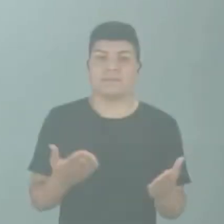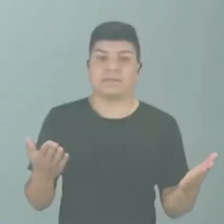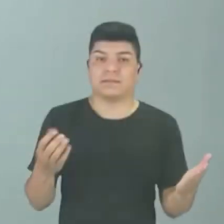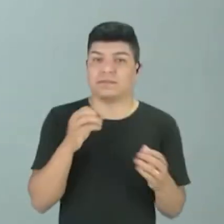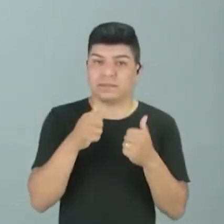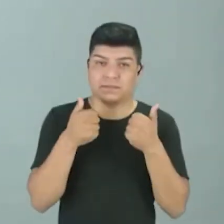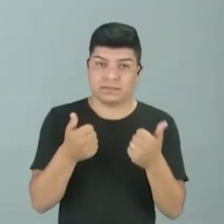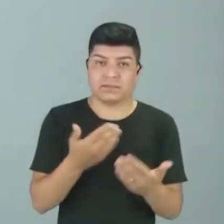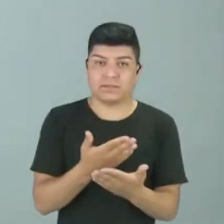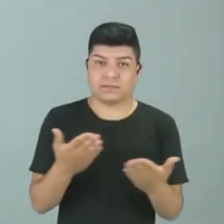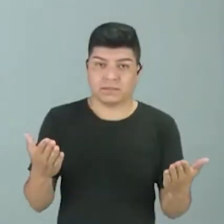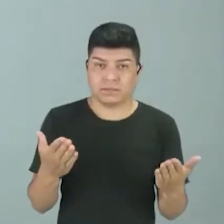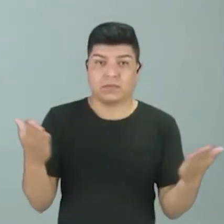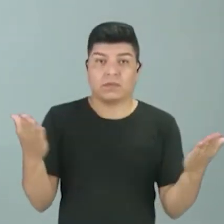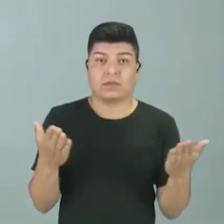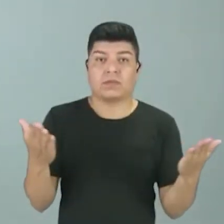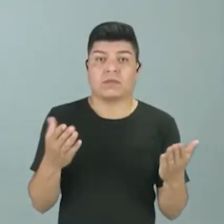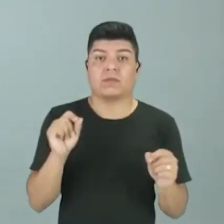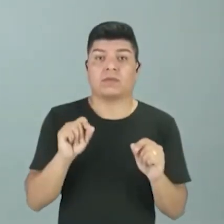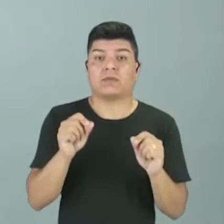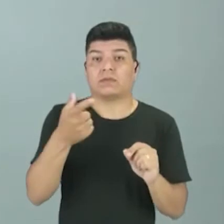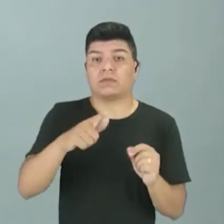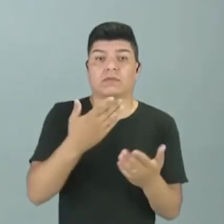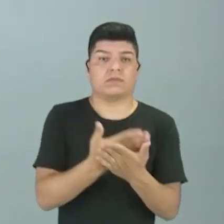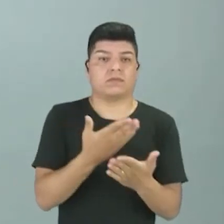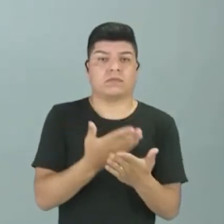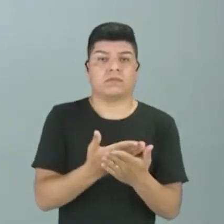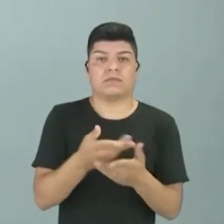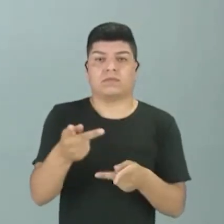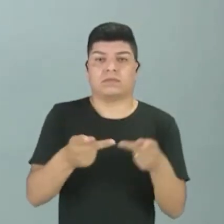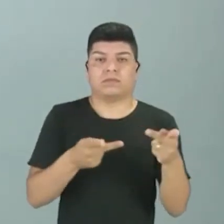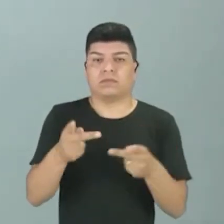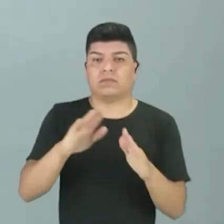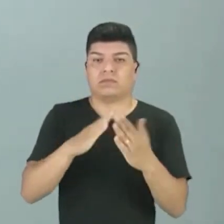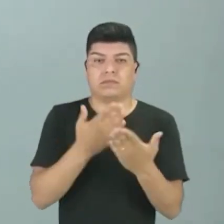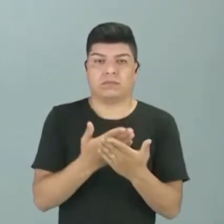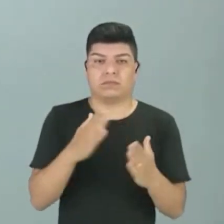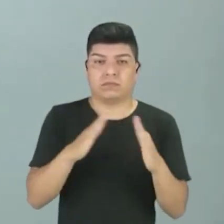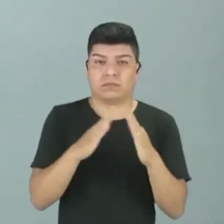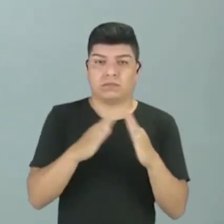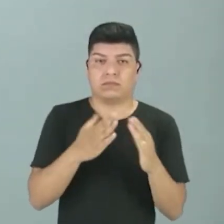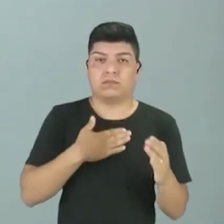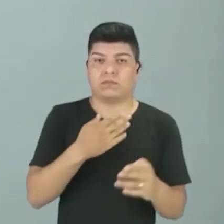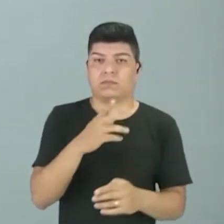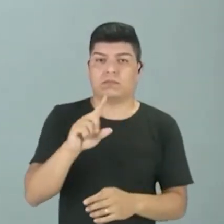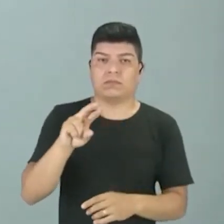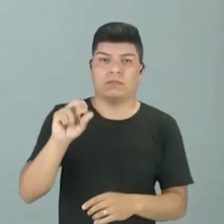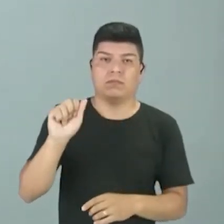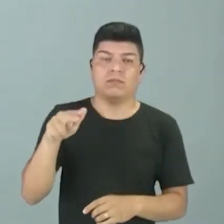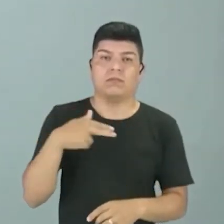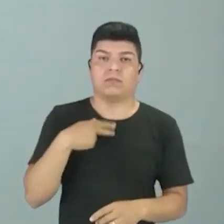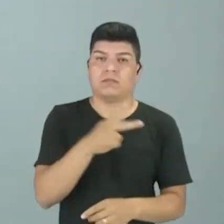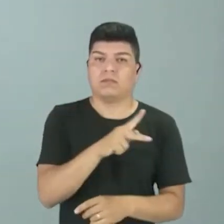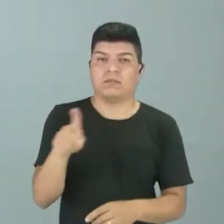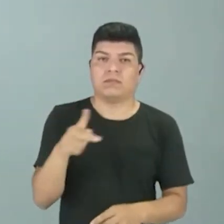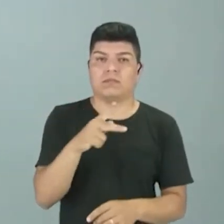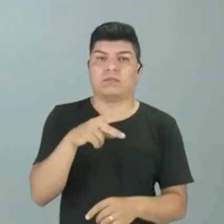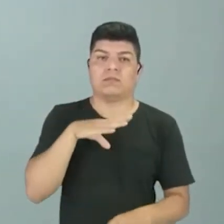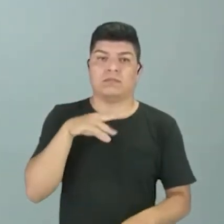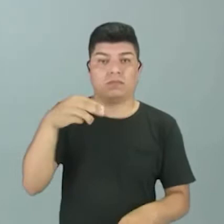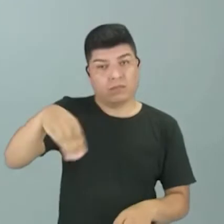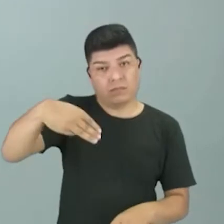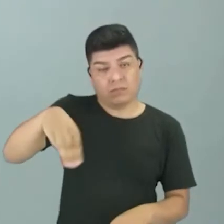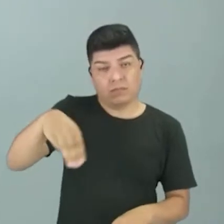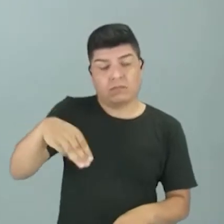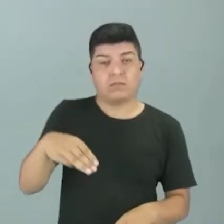Olá, tudo bem com você? Hoje vamos para mais uma aula do projeto Escola em Casa. Meu nome é Luan Felipe, sou professor de matemática. Hoje a nossa